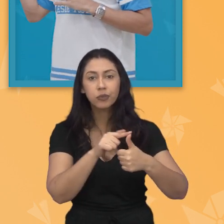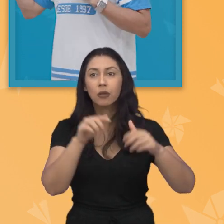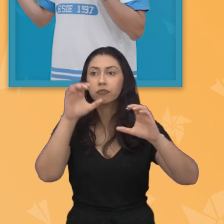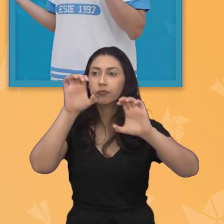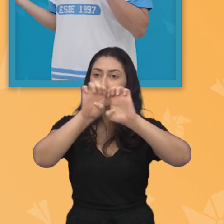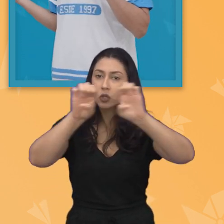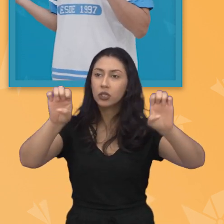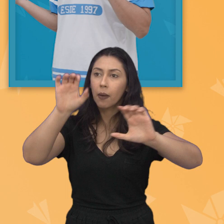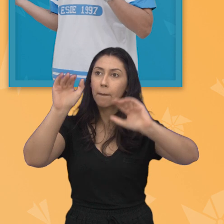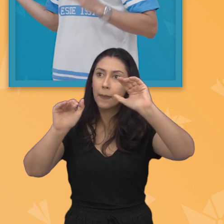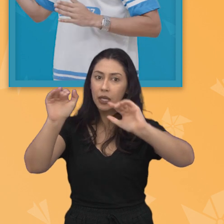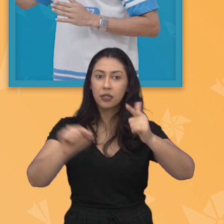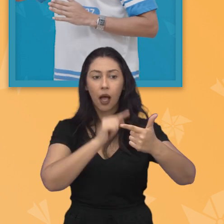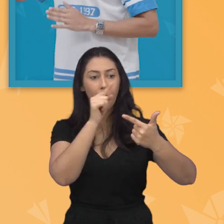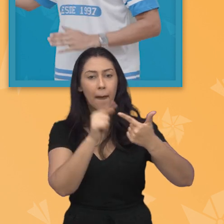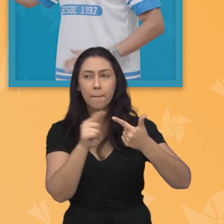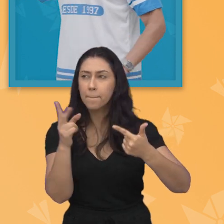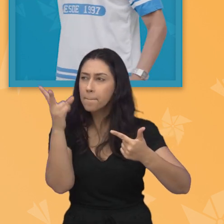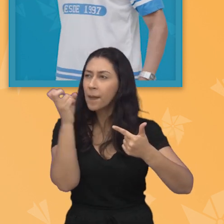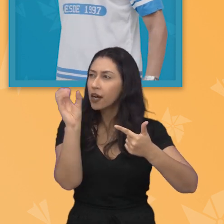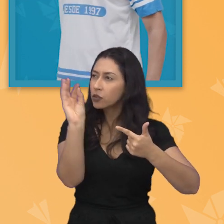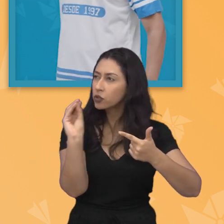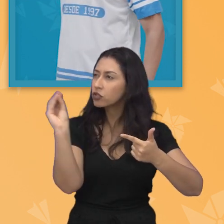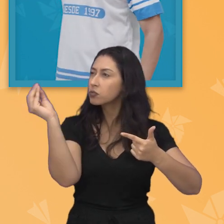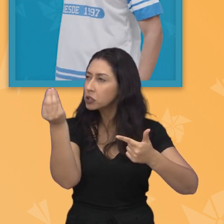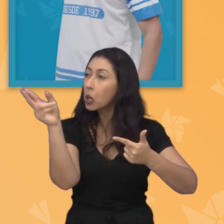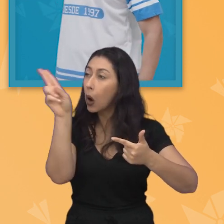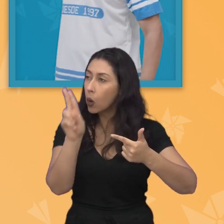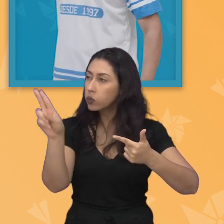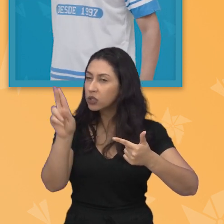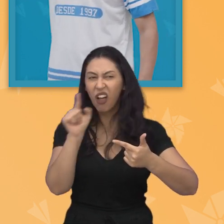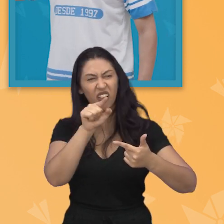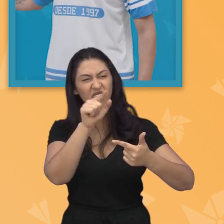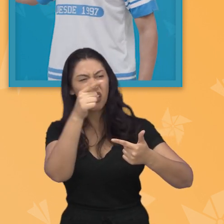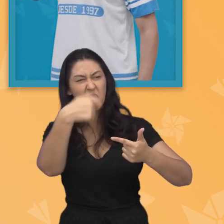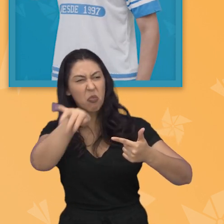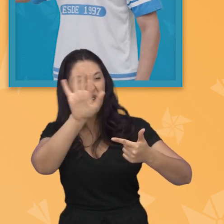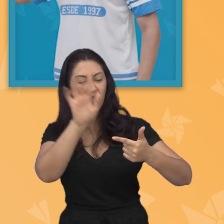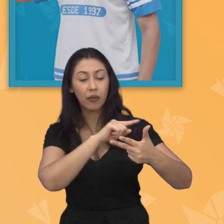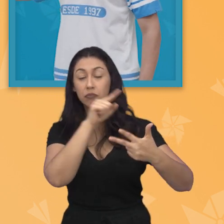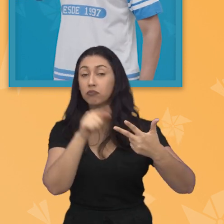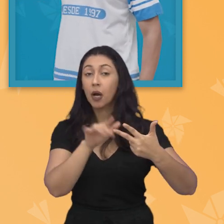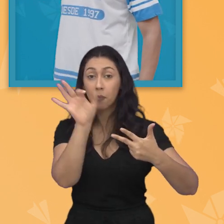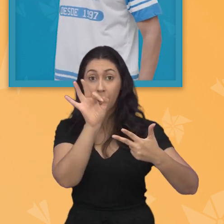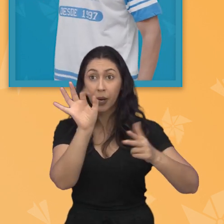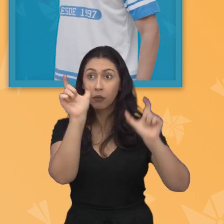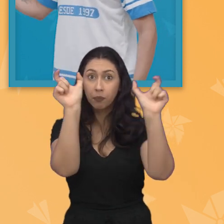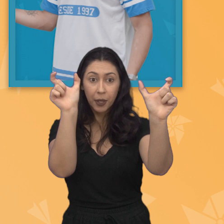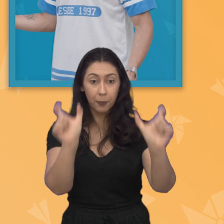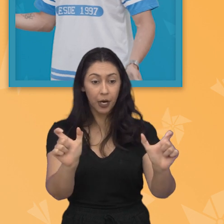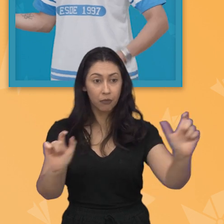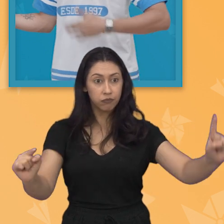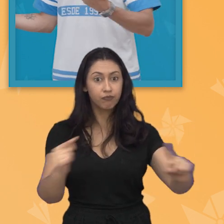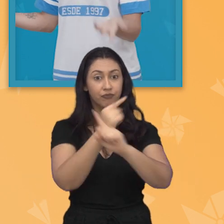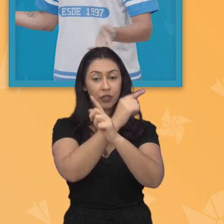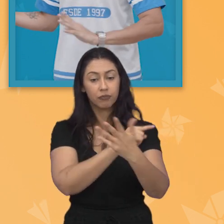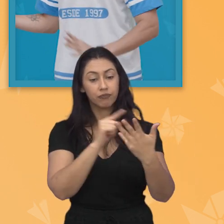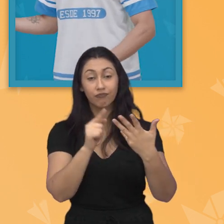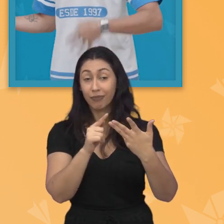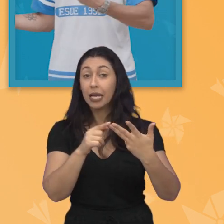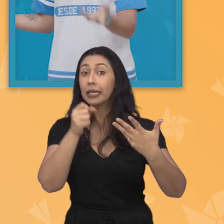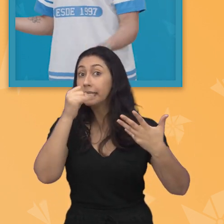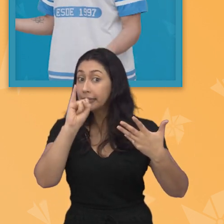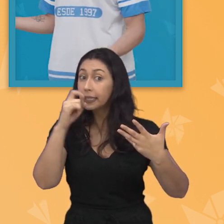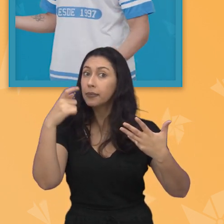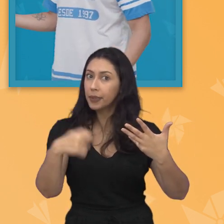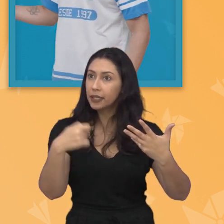que é balancear a reação química, identificar as substâncias a serem trabalhadas, montar a regra de 3, converter as unidades quando